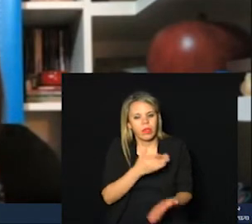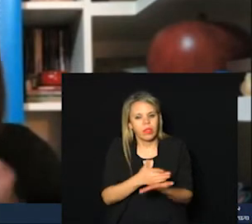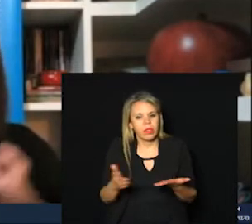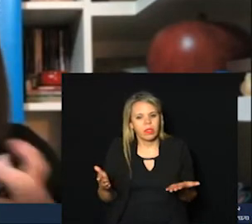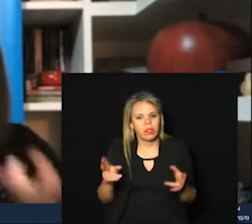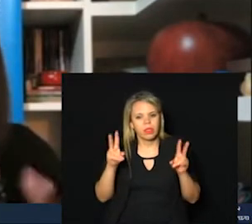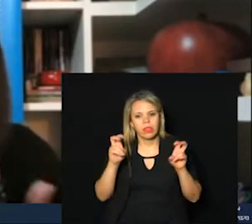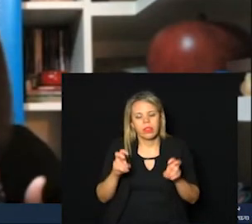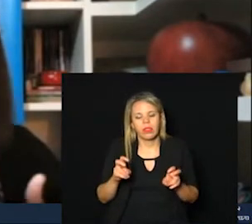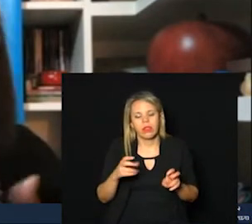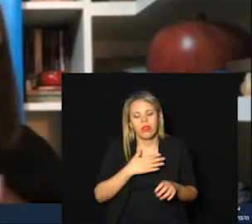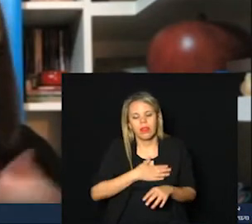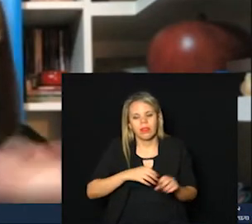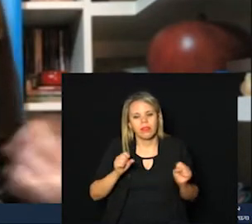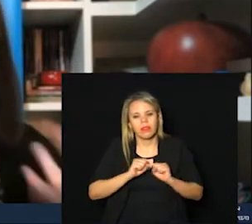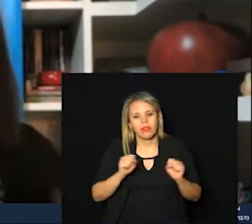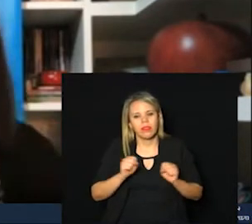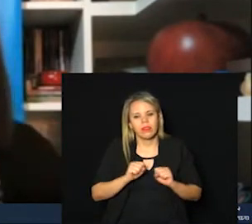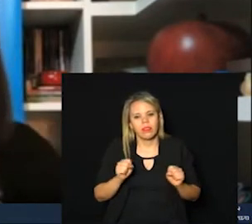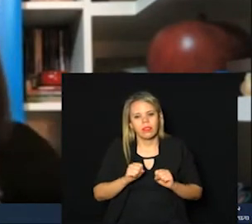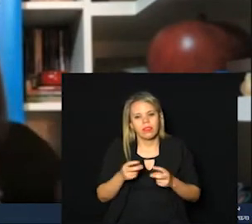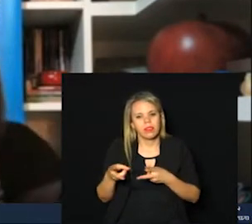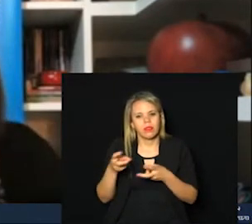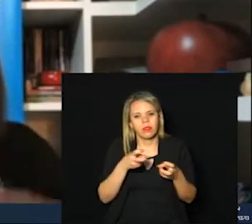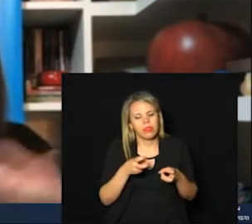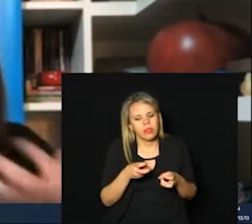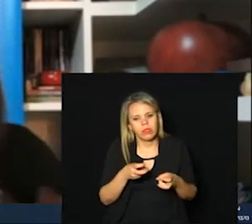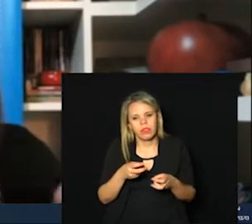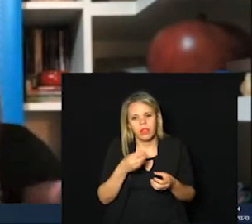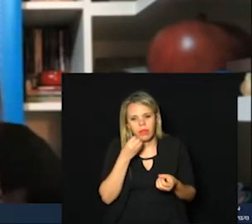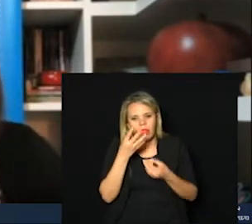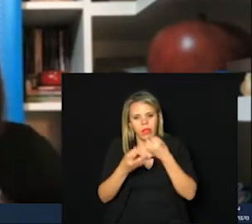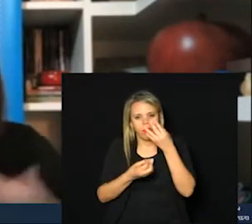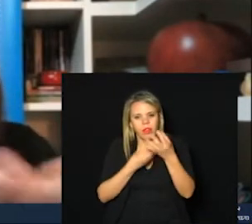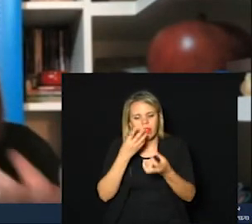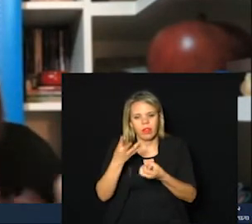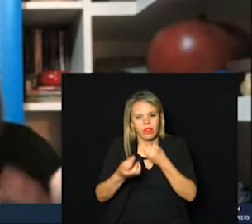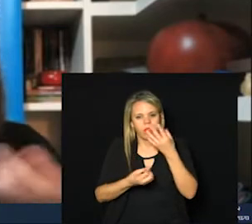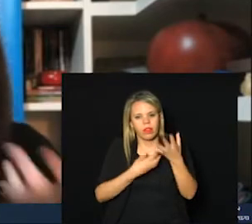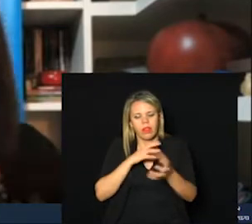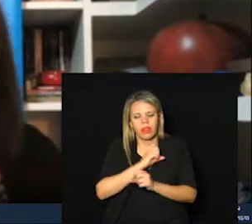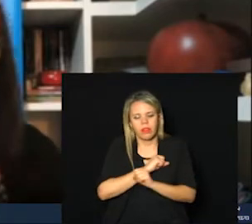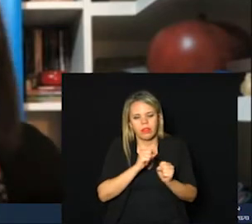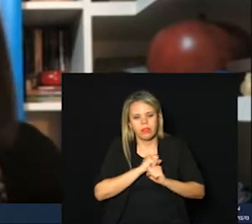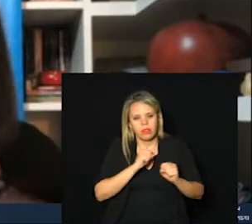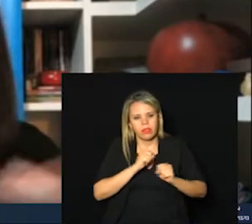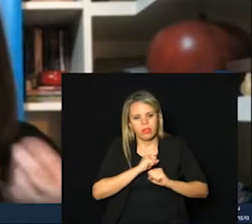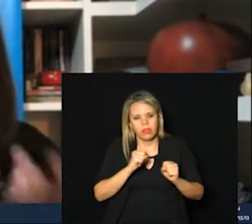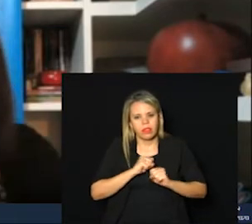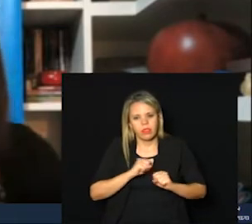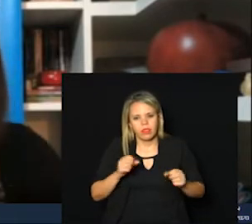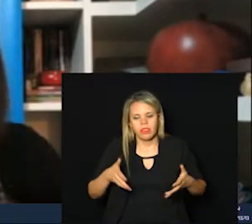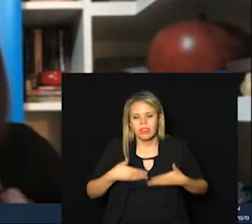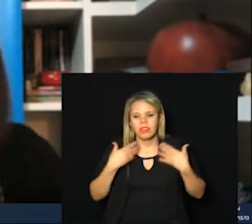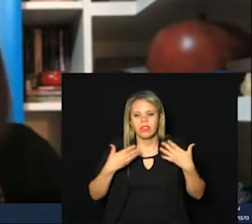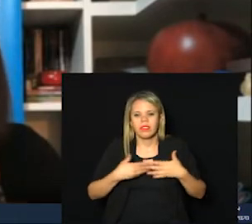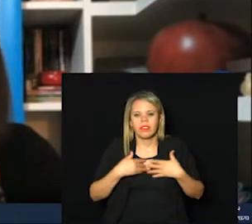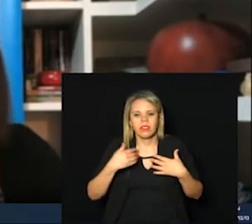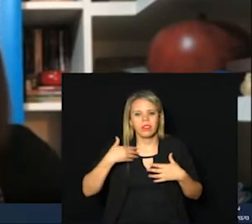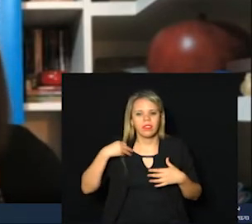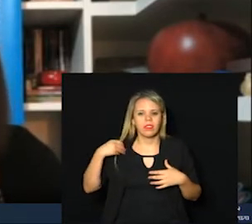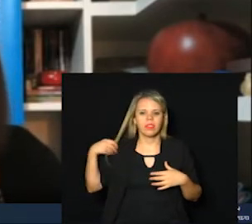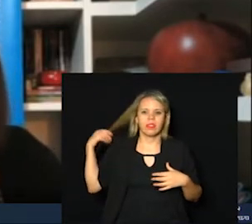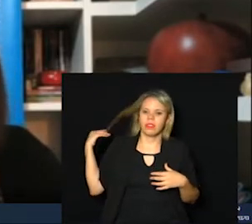tema apaixonante, vocês devem perceber que eu falo com muita paixão, eu me empolgo muito quando eu falo